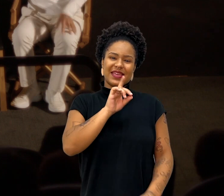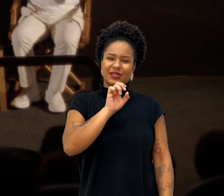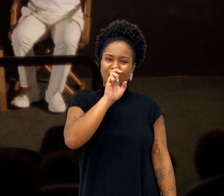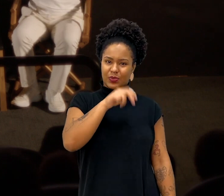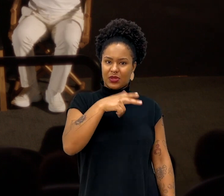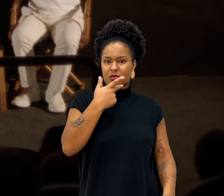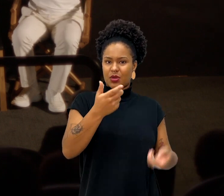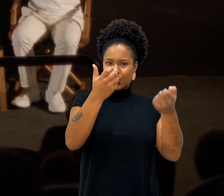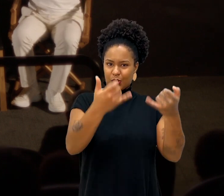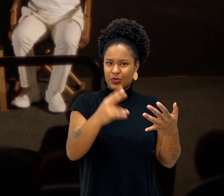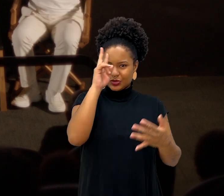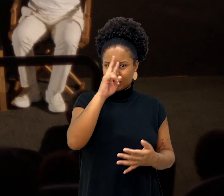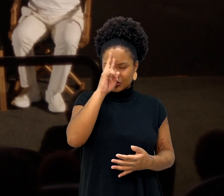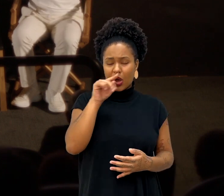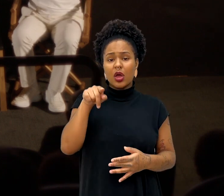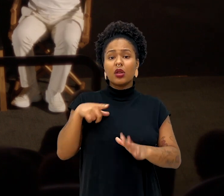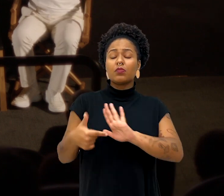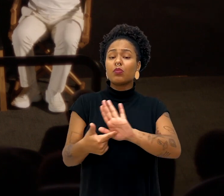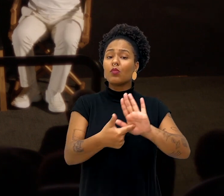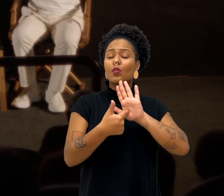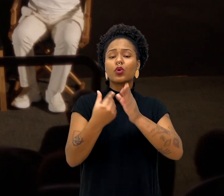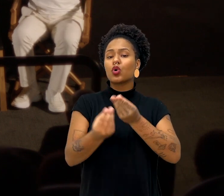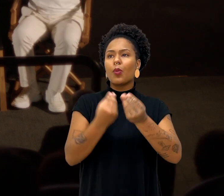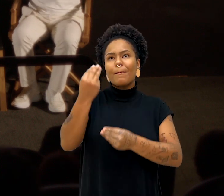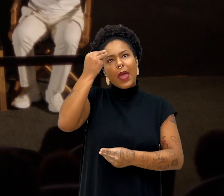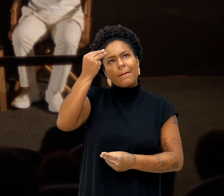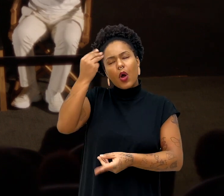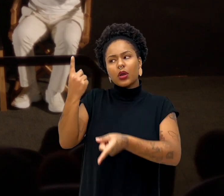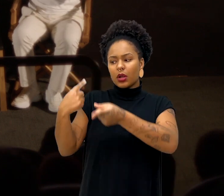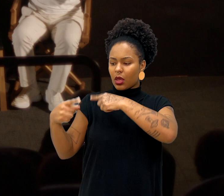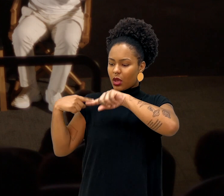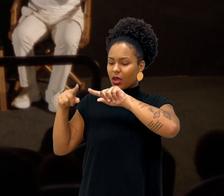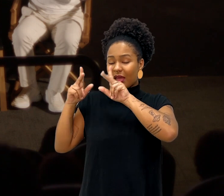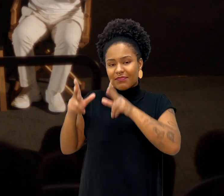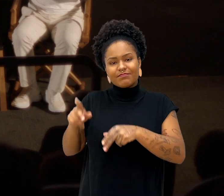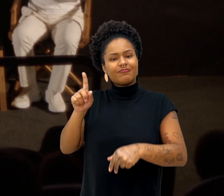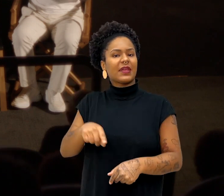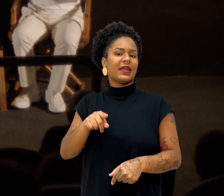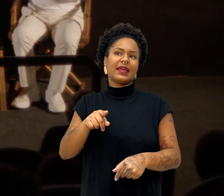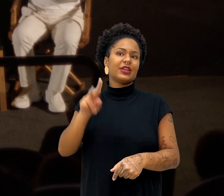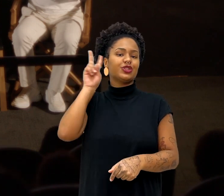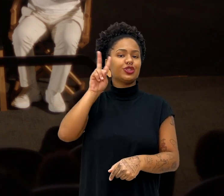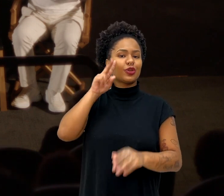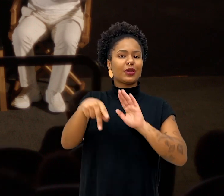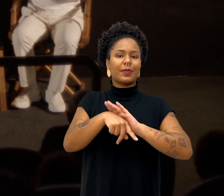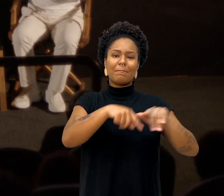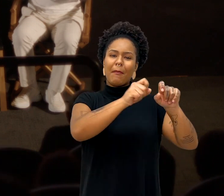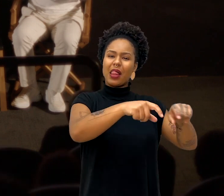Então, essa memória, quando o Edwin vai contar uma memória, ele traz uma memória que